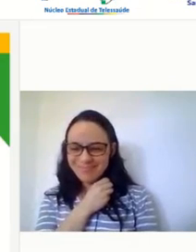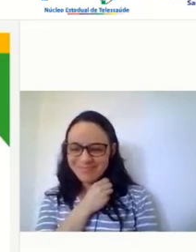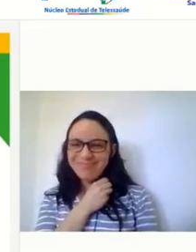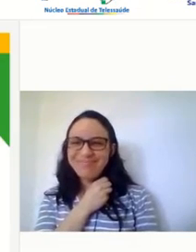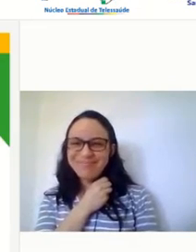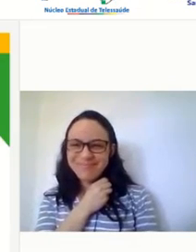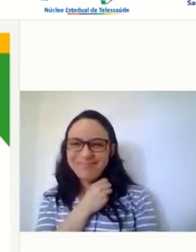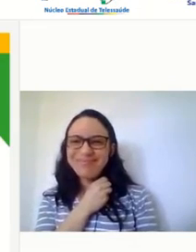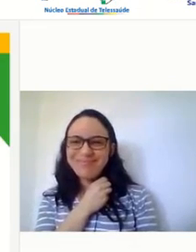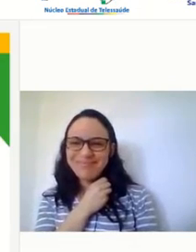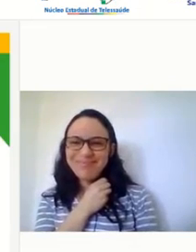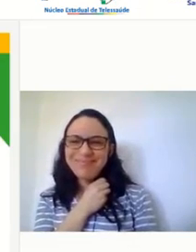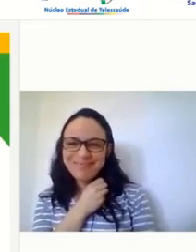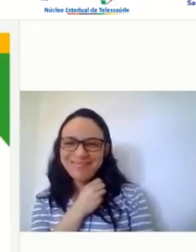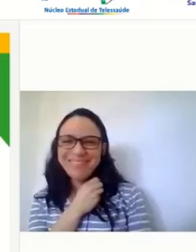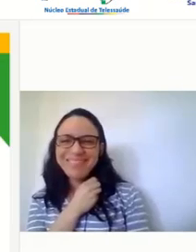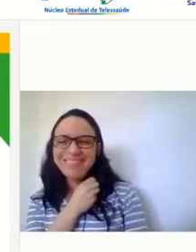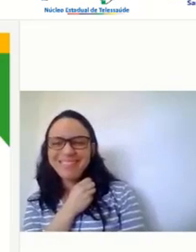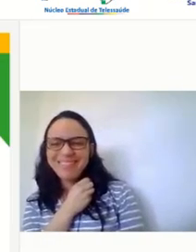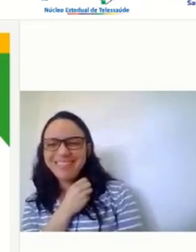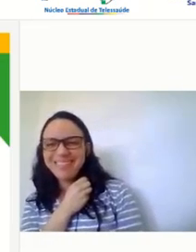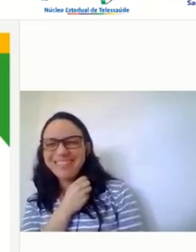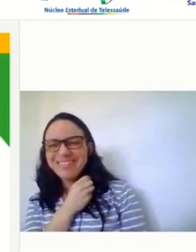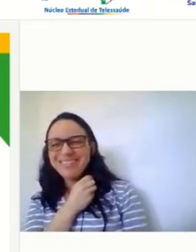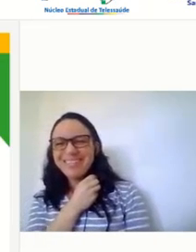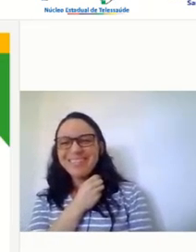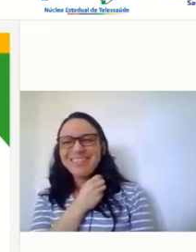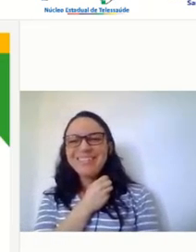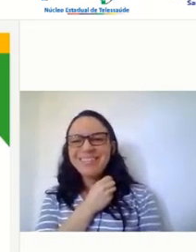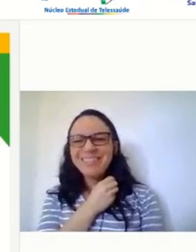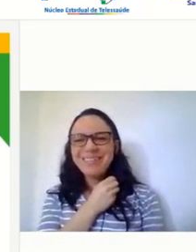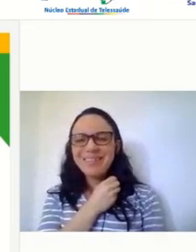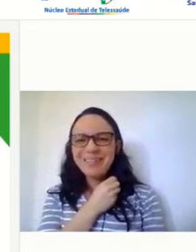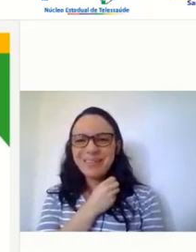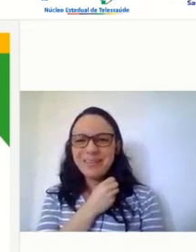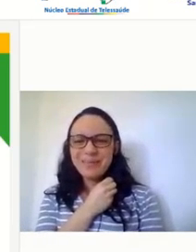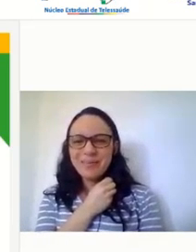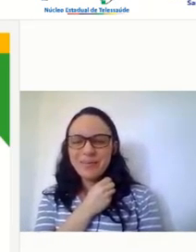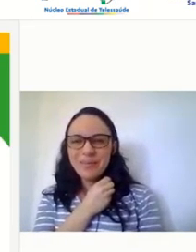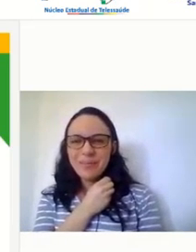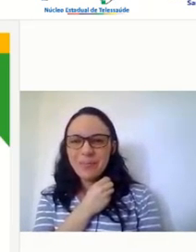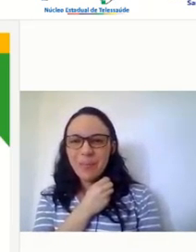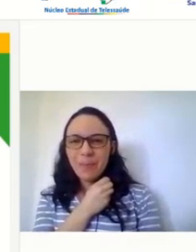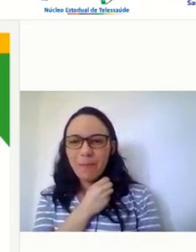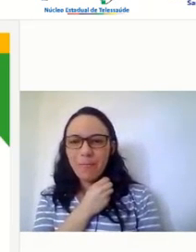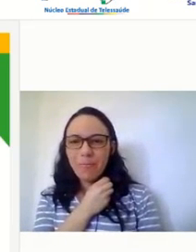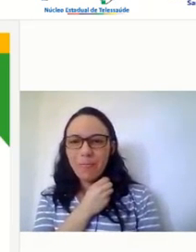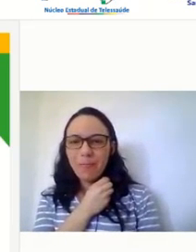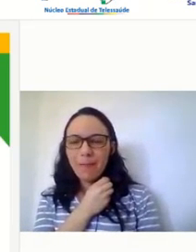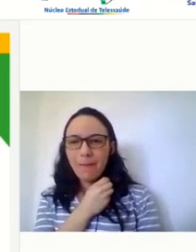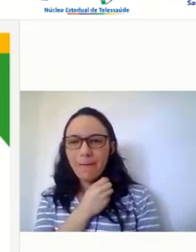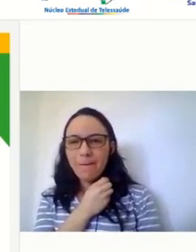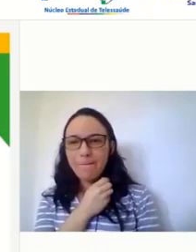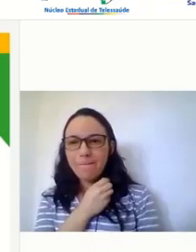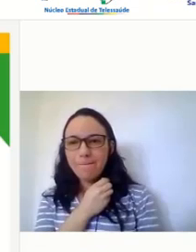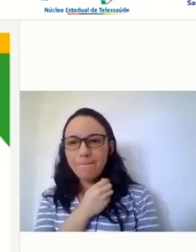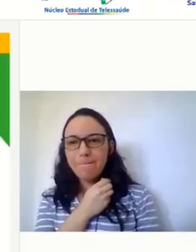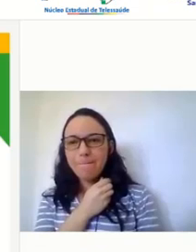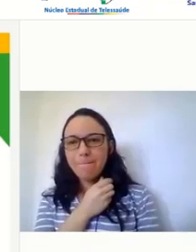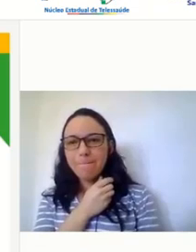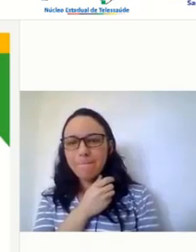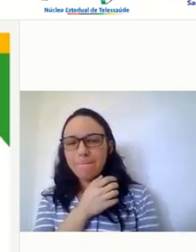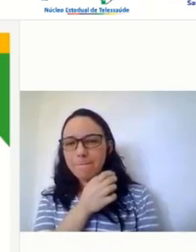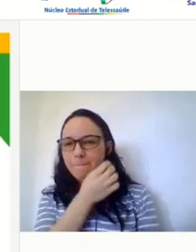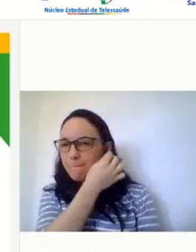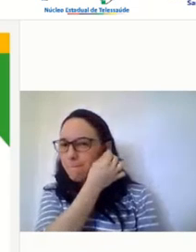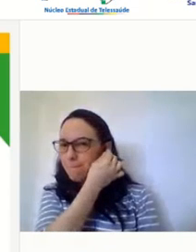a gente vai deixar liberado mas por favor é vocês mantêm desligar